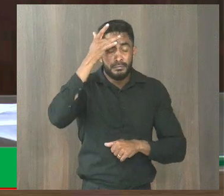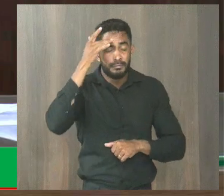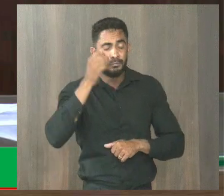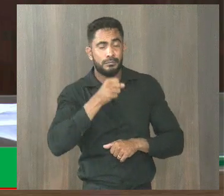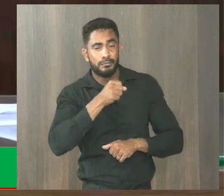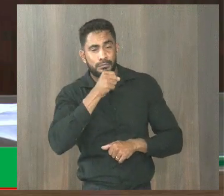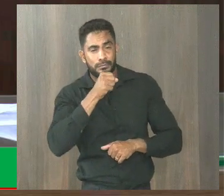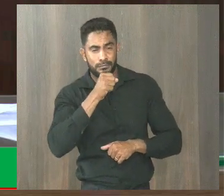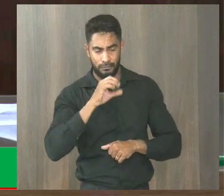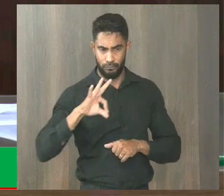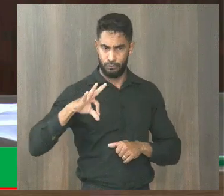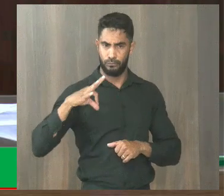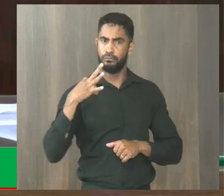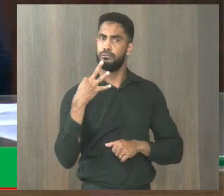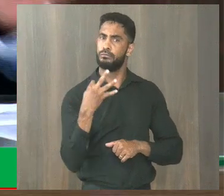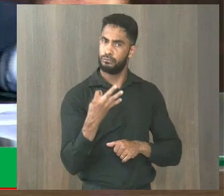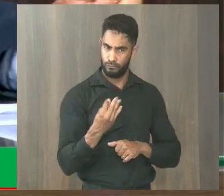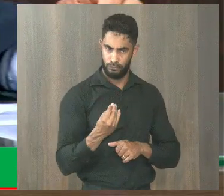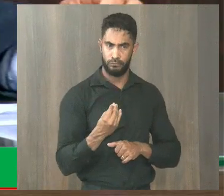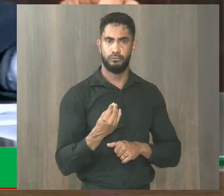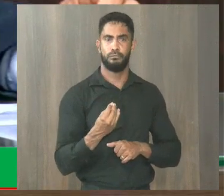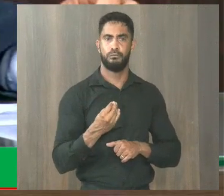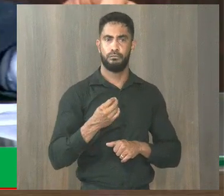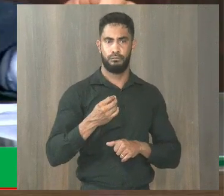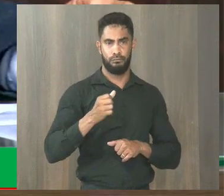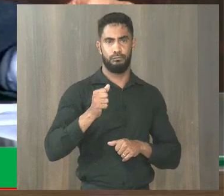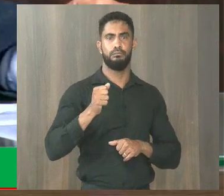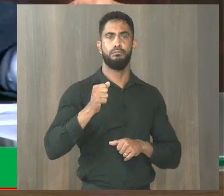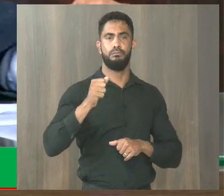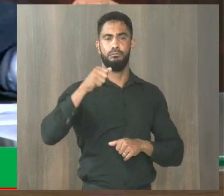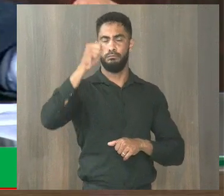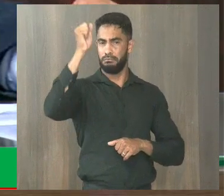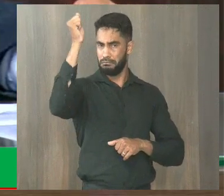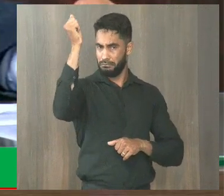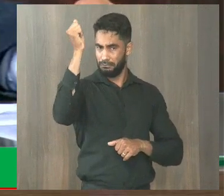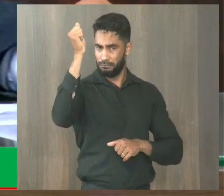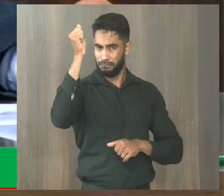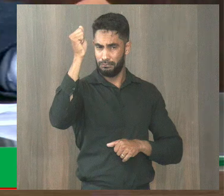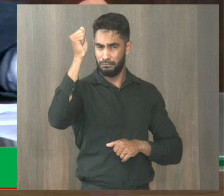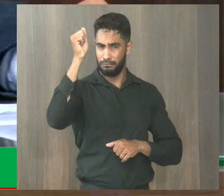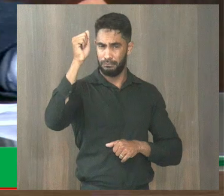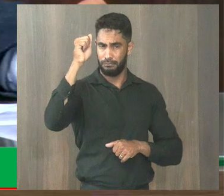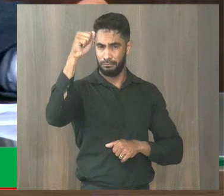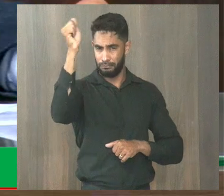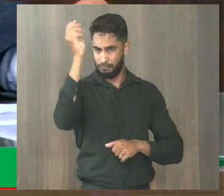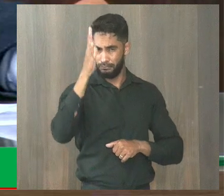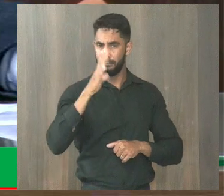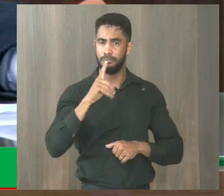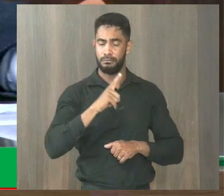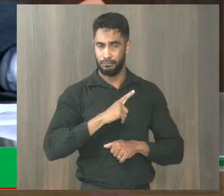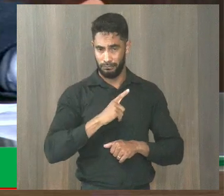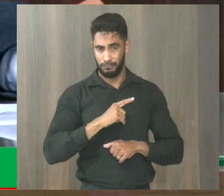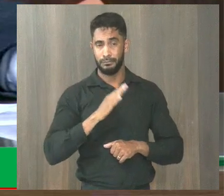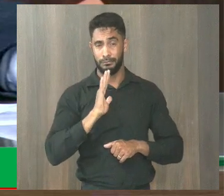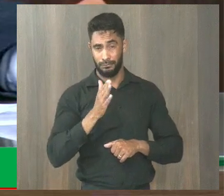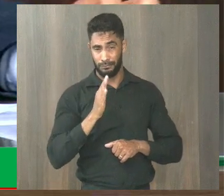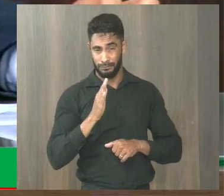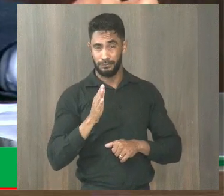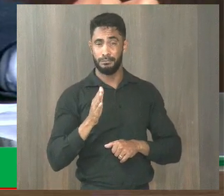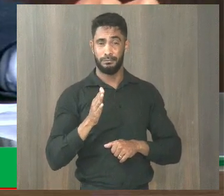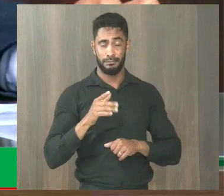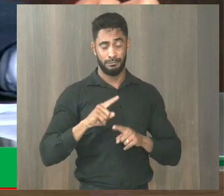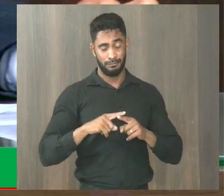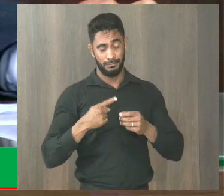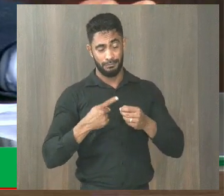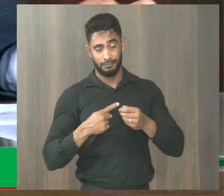todo o país, ele passa por um processo de envelhecimento. E a gente, como diz, né,